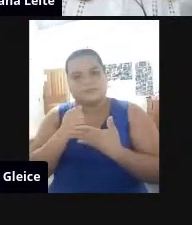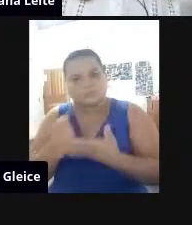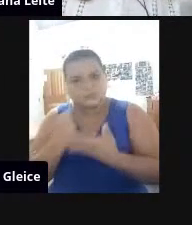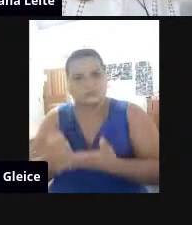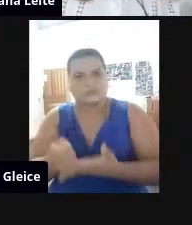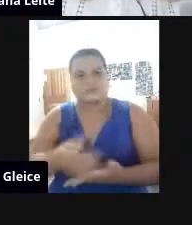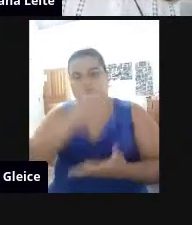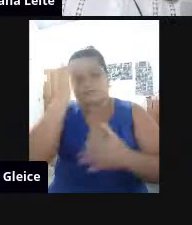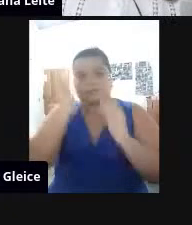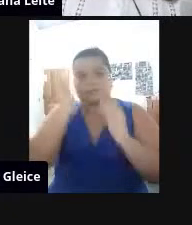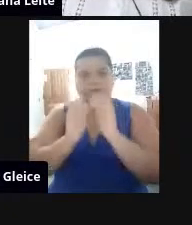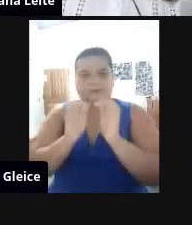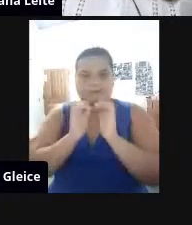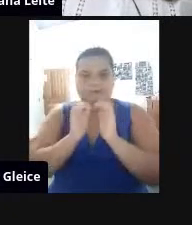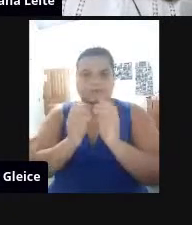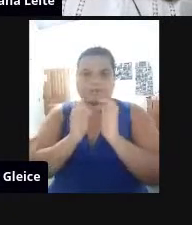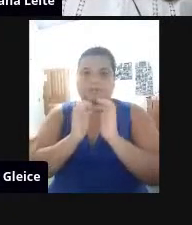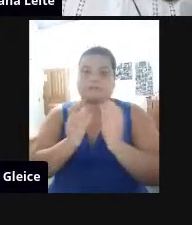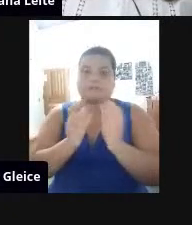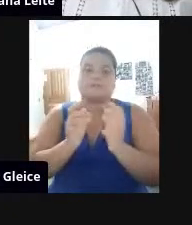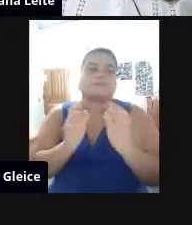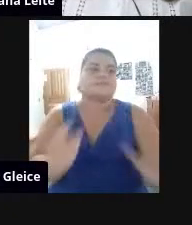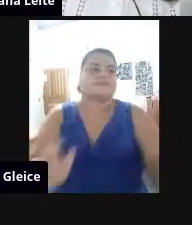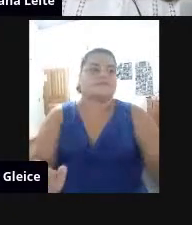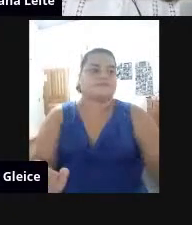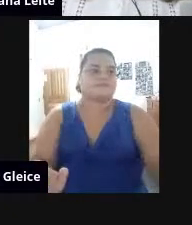questões, né, muito complexo.